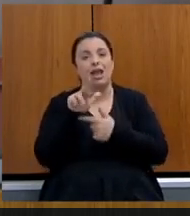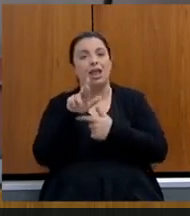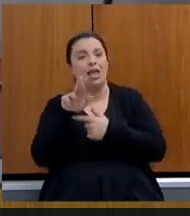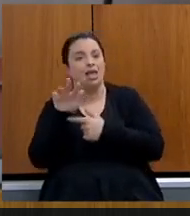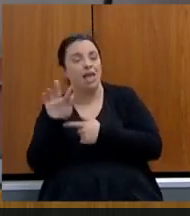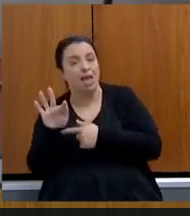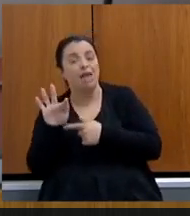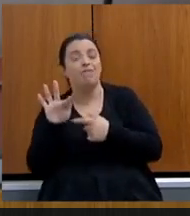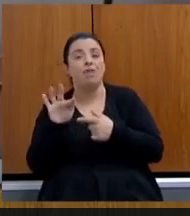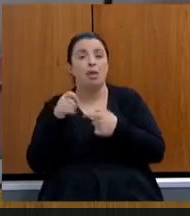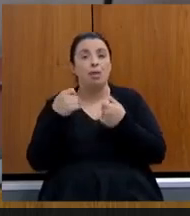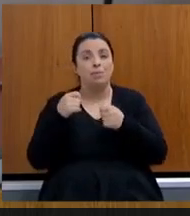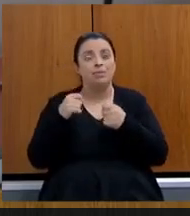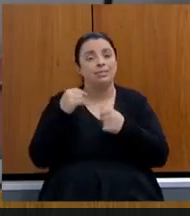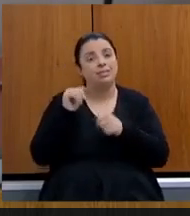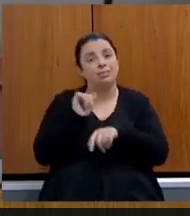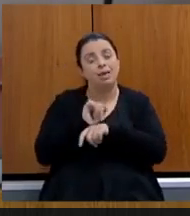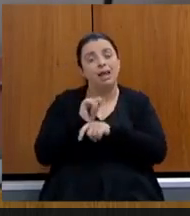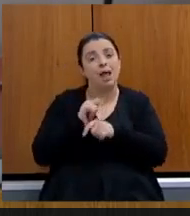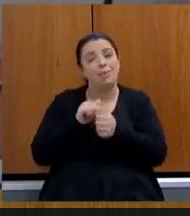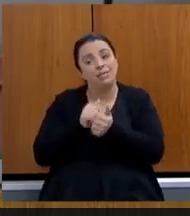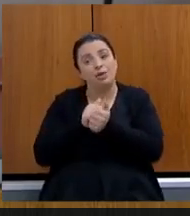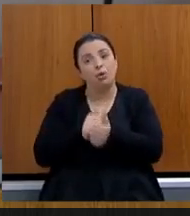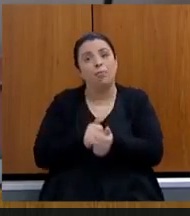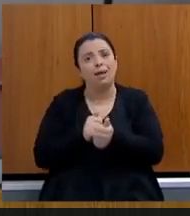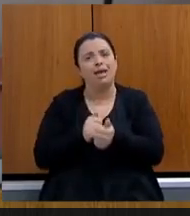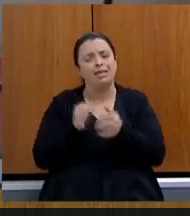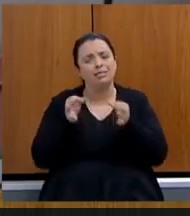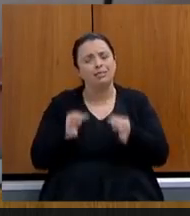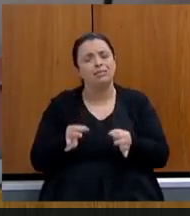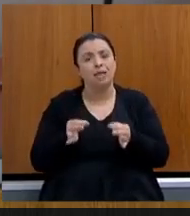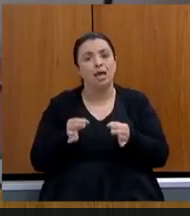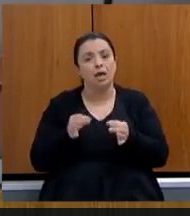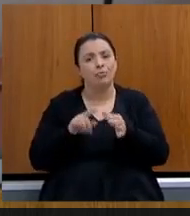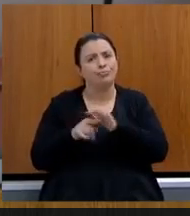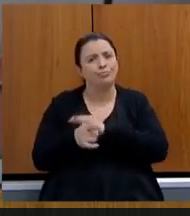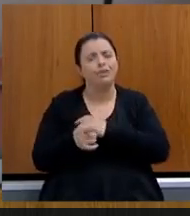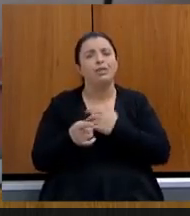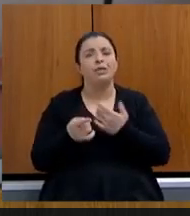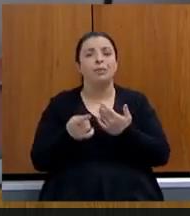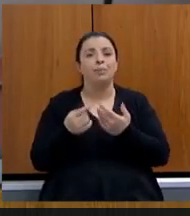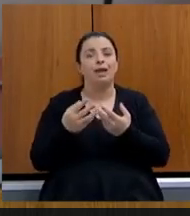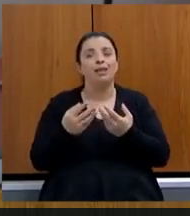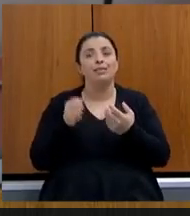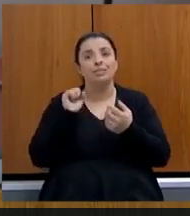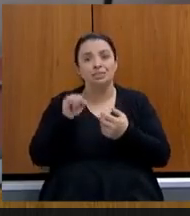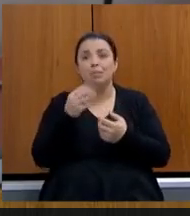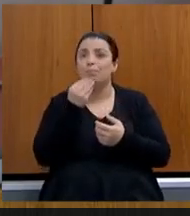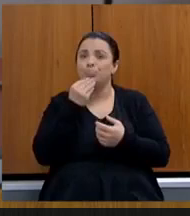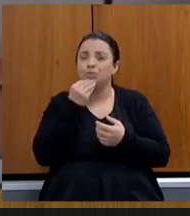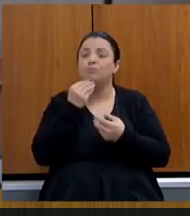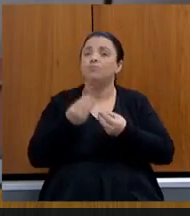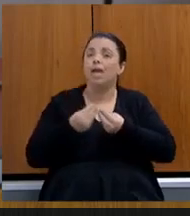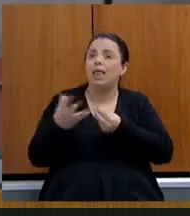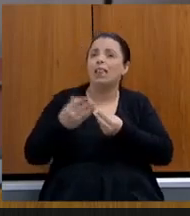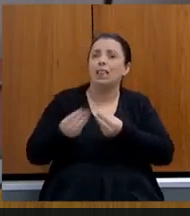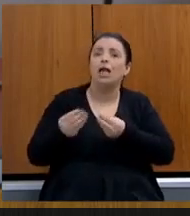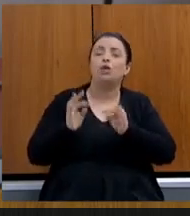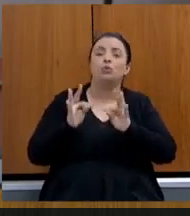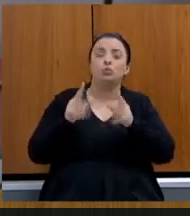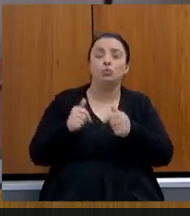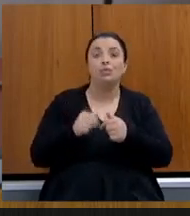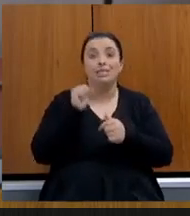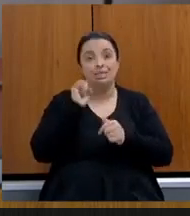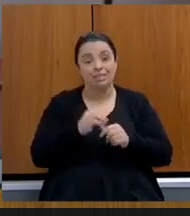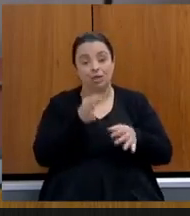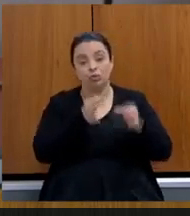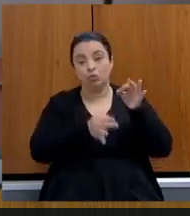mas vamo acompanhar isso aí de forma muito fina para conseguir entregar o que for possível deputada desde que a situação jurídica